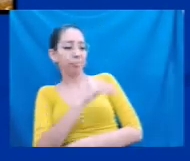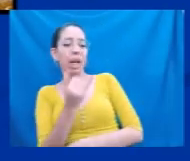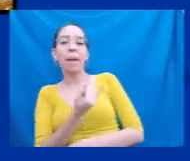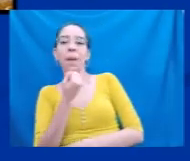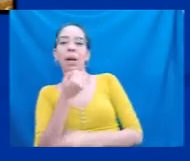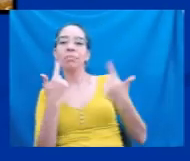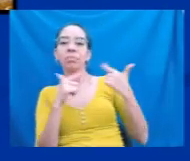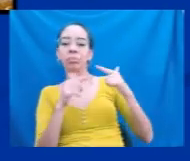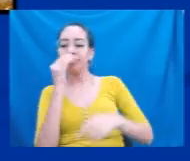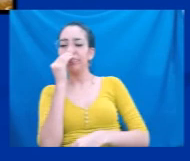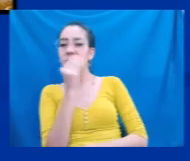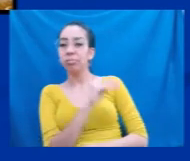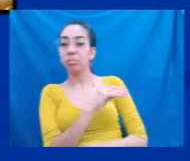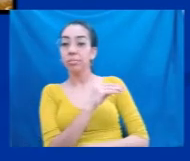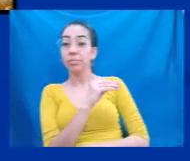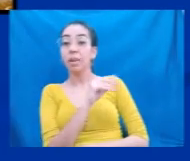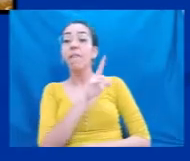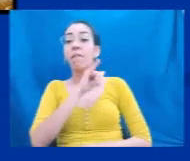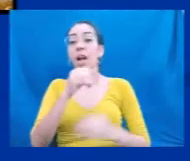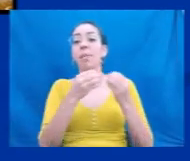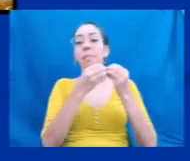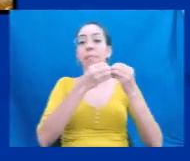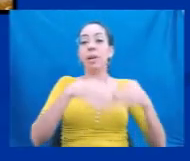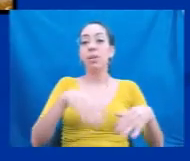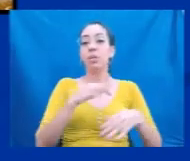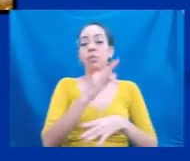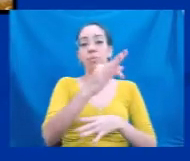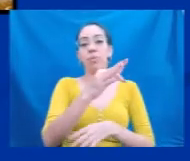aos produtos químicos que estão presentes nesse ambiente.